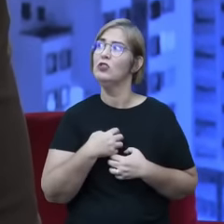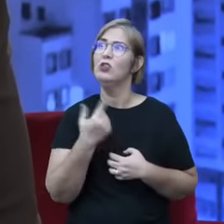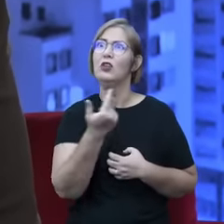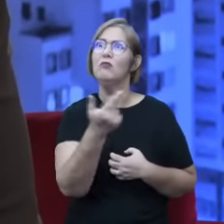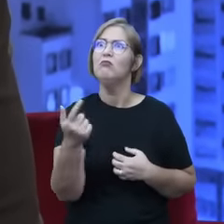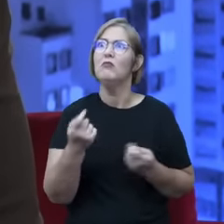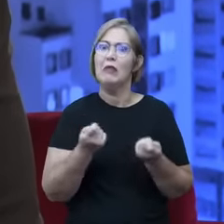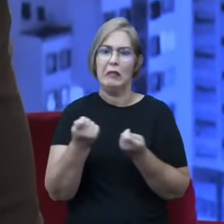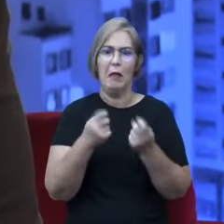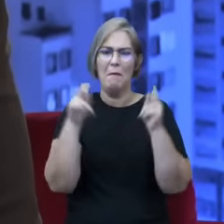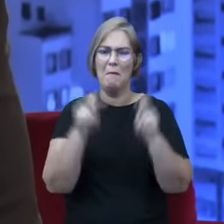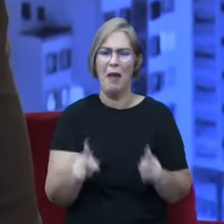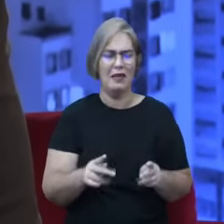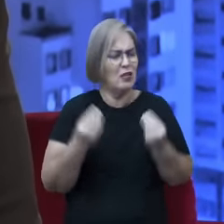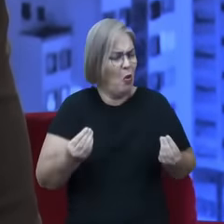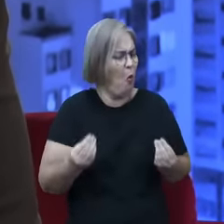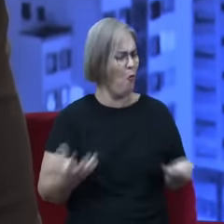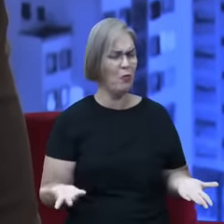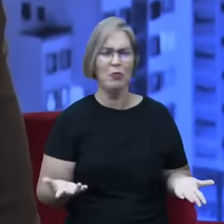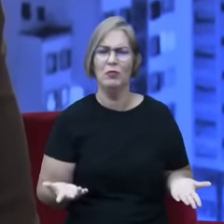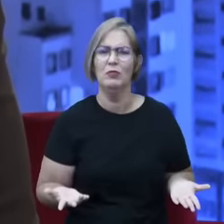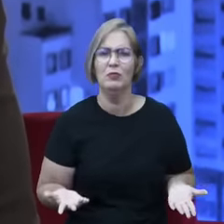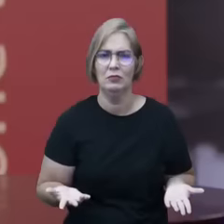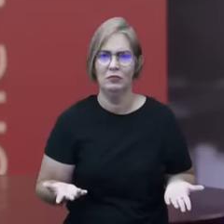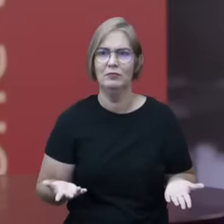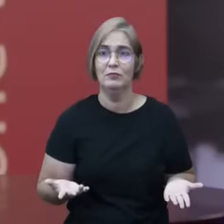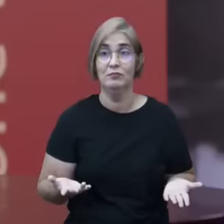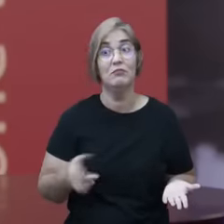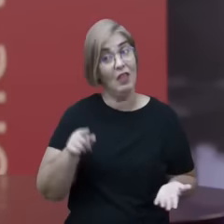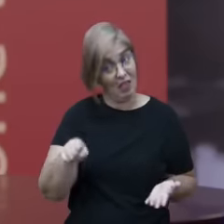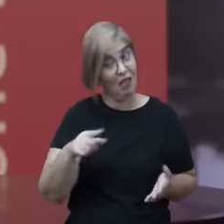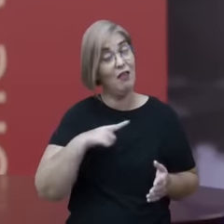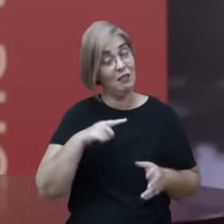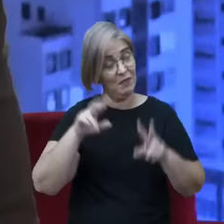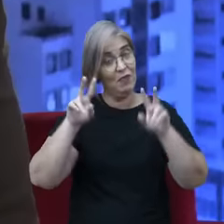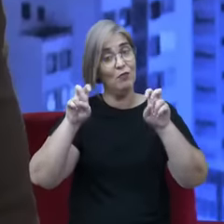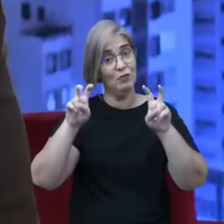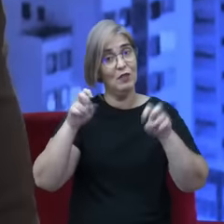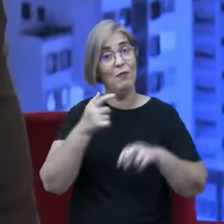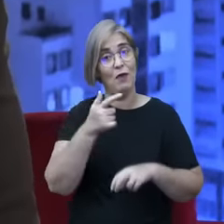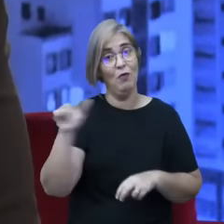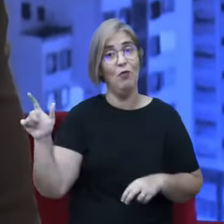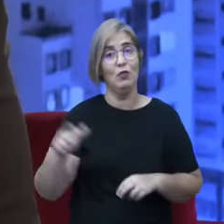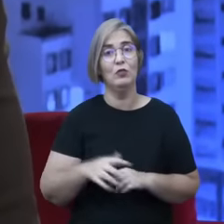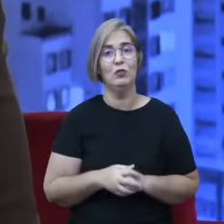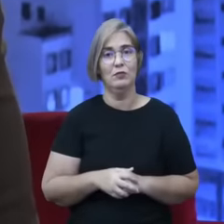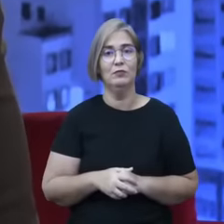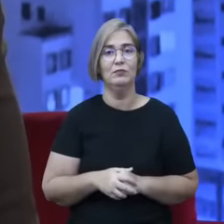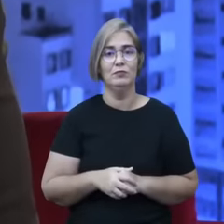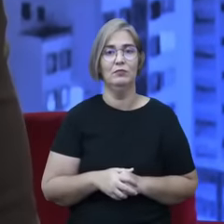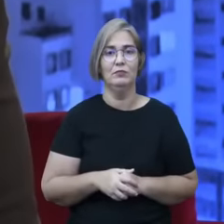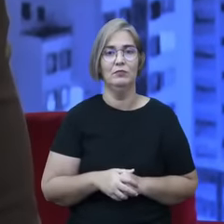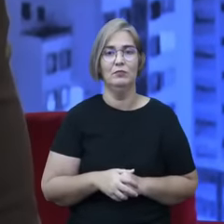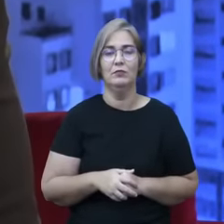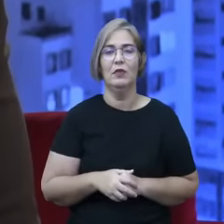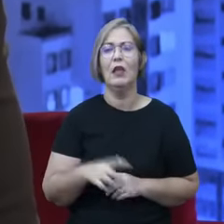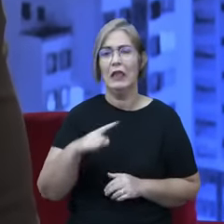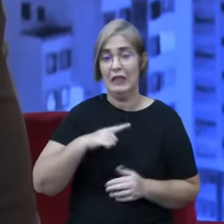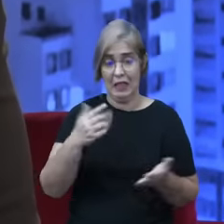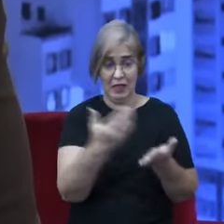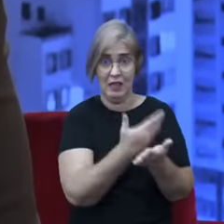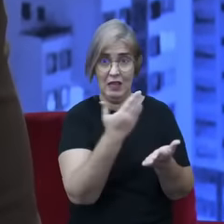sentido para ela. Isso nos conduz a um outro tema que é muito caro, ao existencialismo clássico, que aparece, por exemplo, em Pascal, que